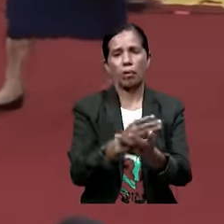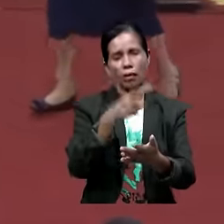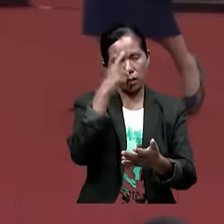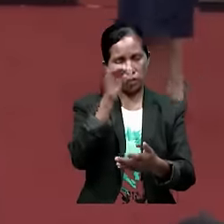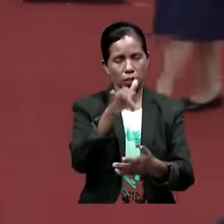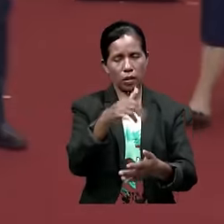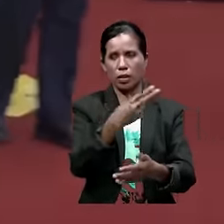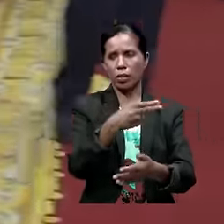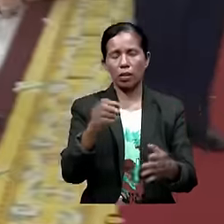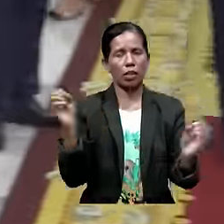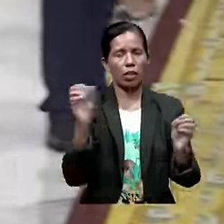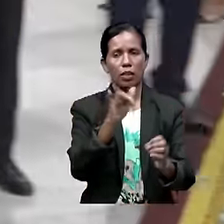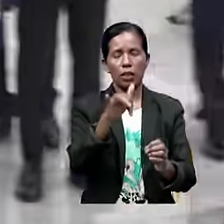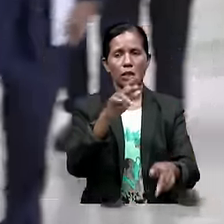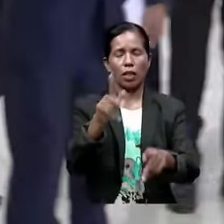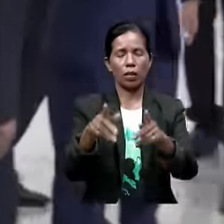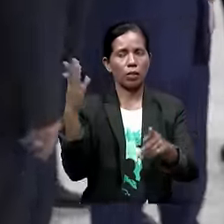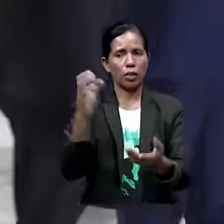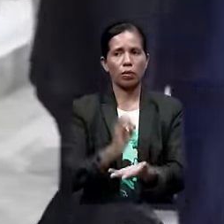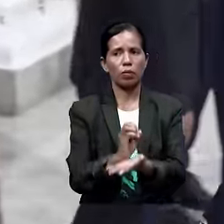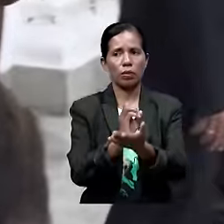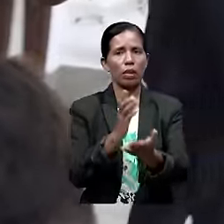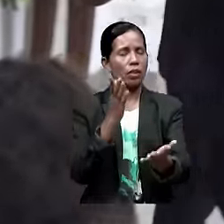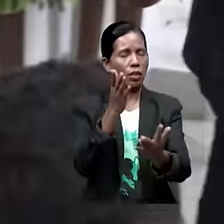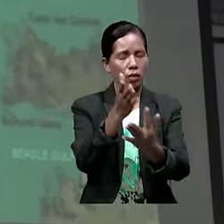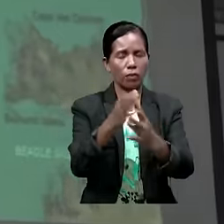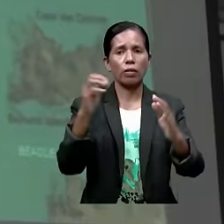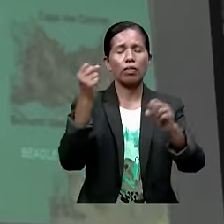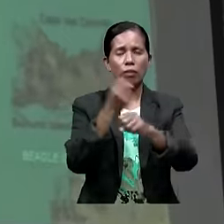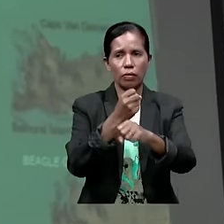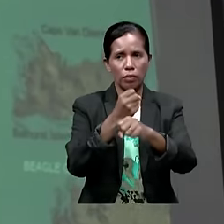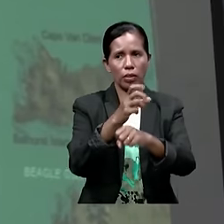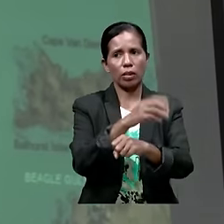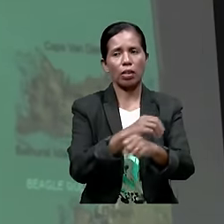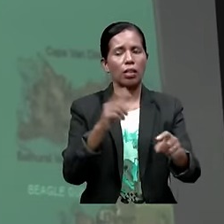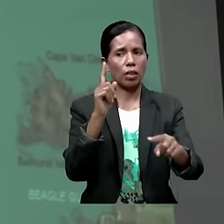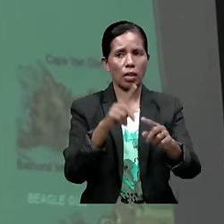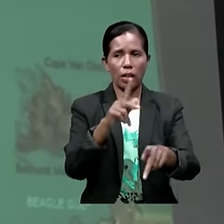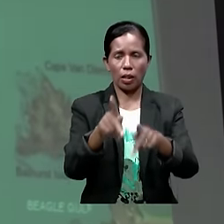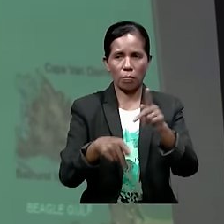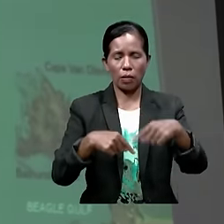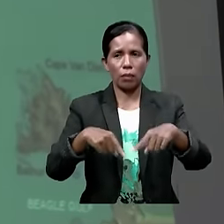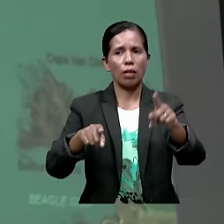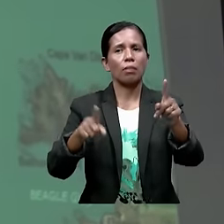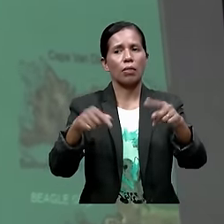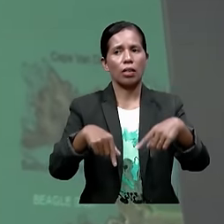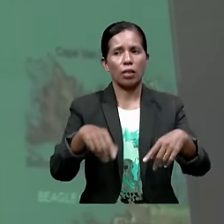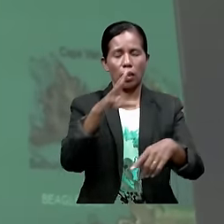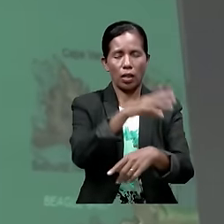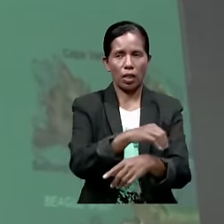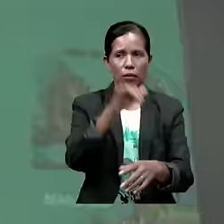ne, Indonesia la autoriza komunidade iha waikusi atu asesu ba fatuk sinai, nomos la autoriza komunidade ba mai atu halo toos